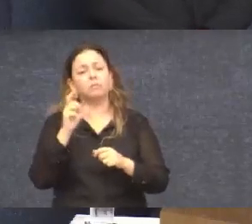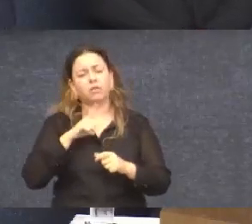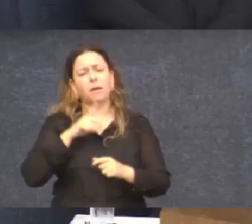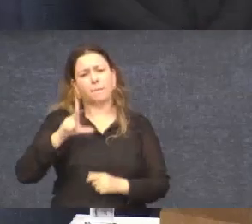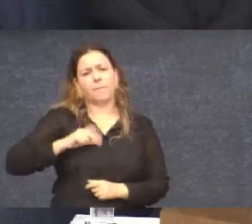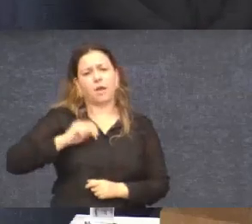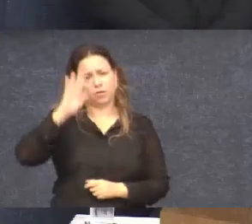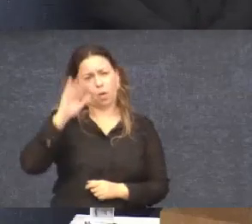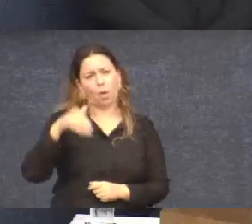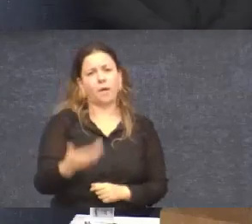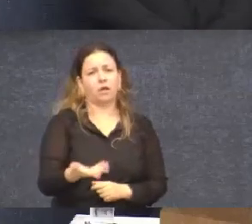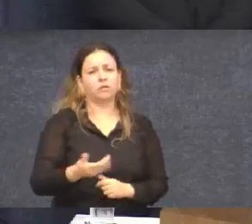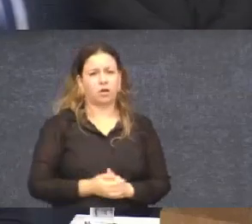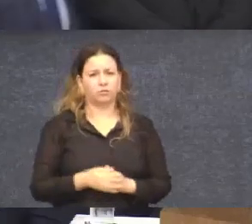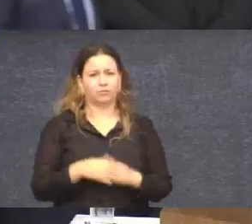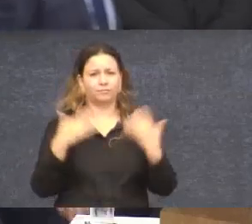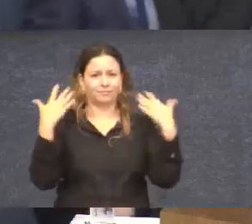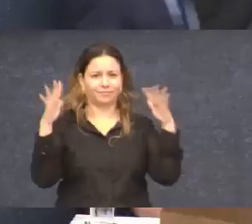homenageadas. Parabéns a todos.